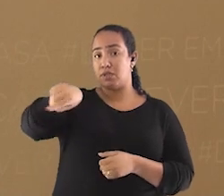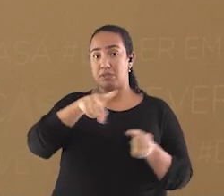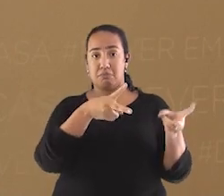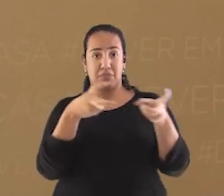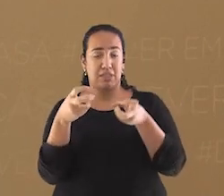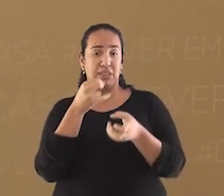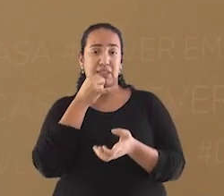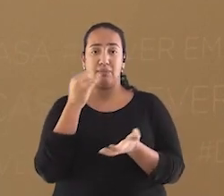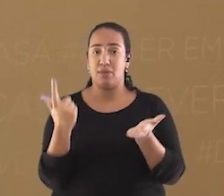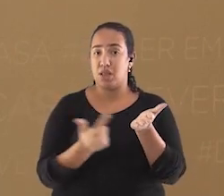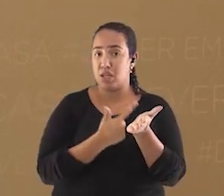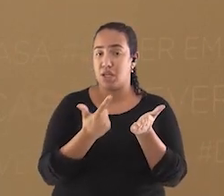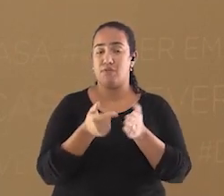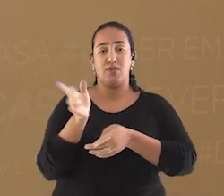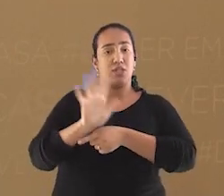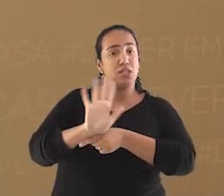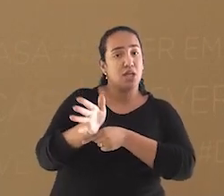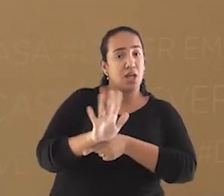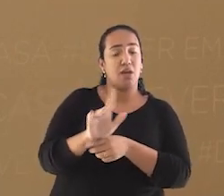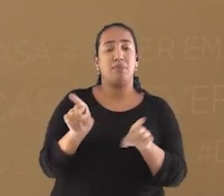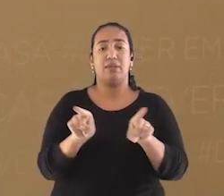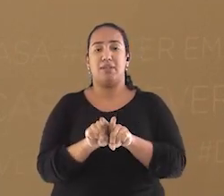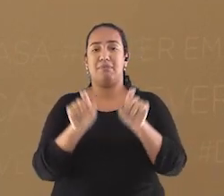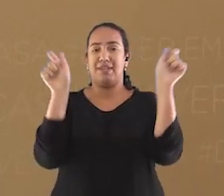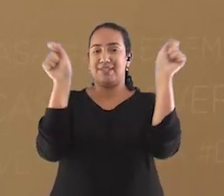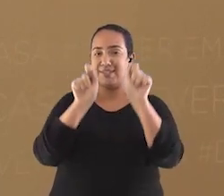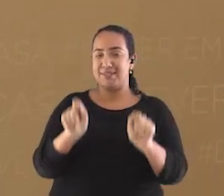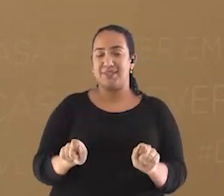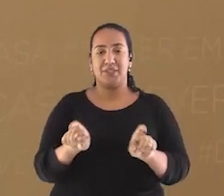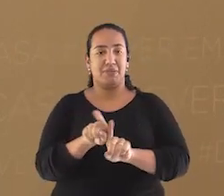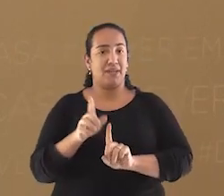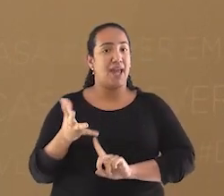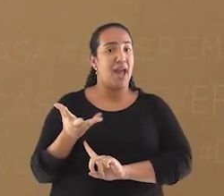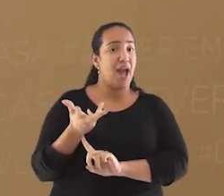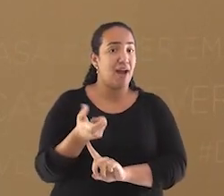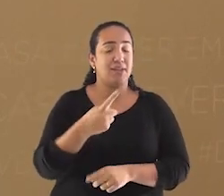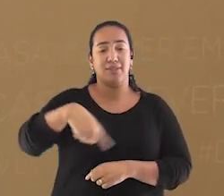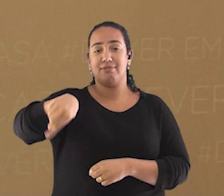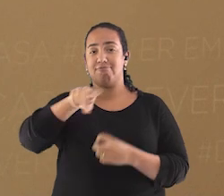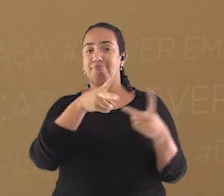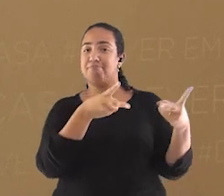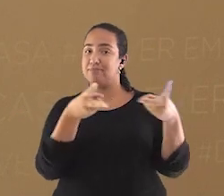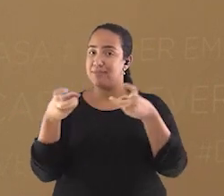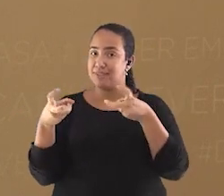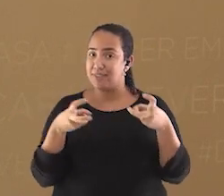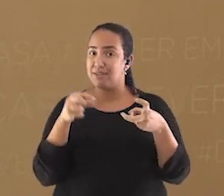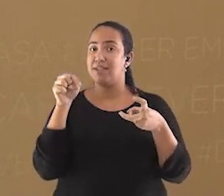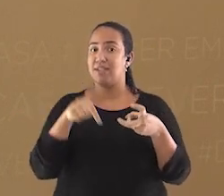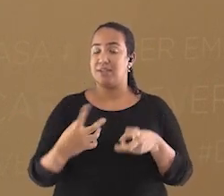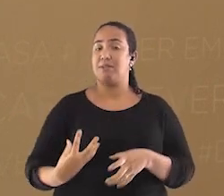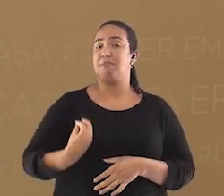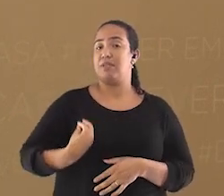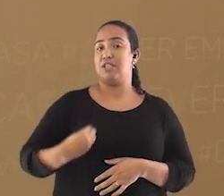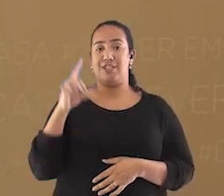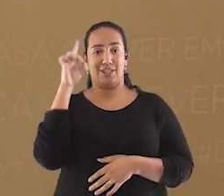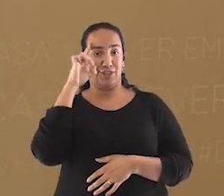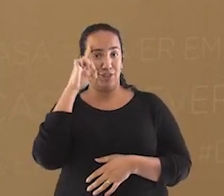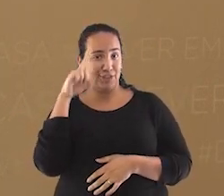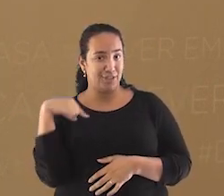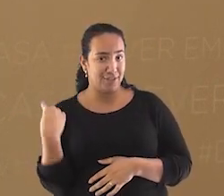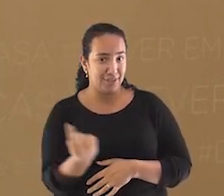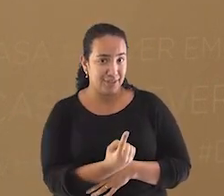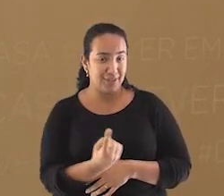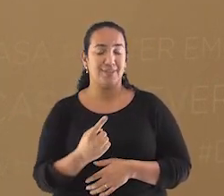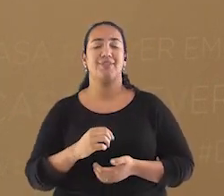nas livrarias, nos cinemas, nos monumentos e nas artes para perceber o quanto que a temos presente em nosso